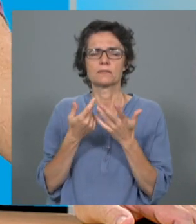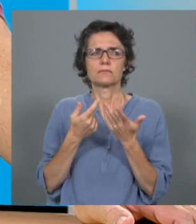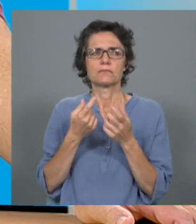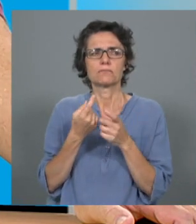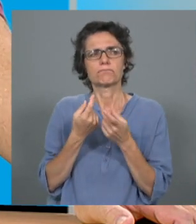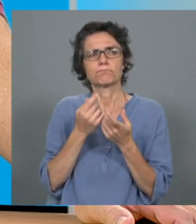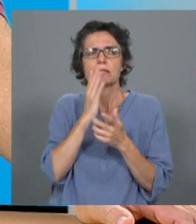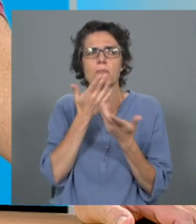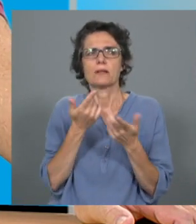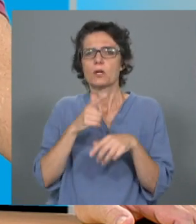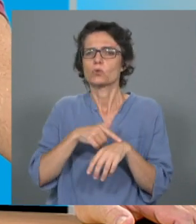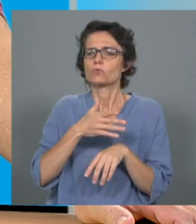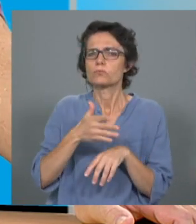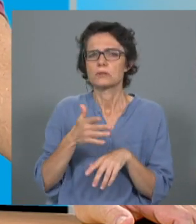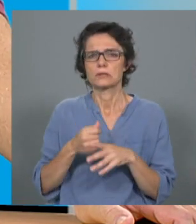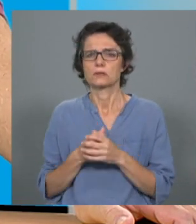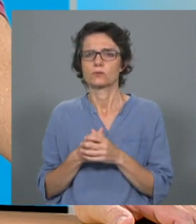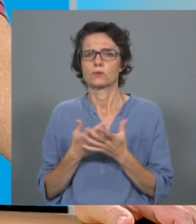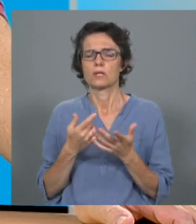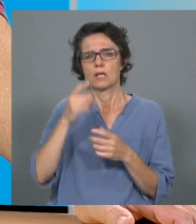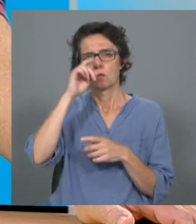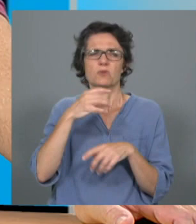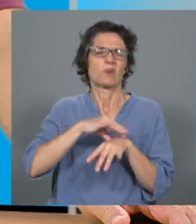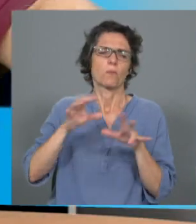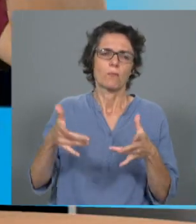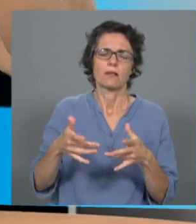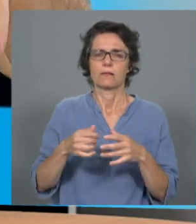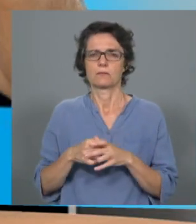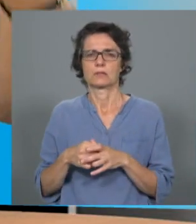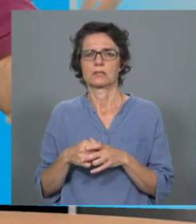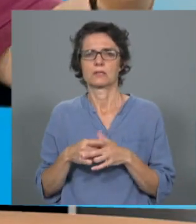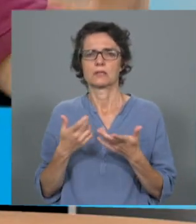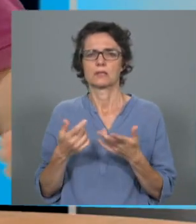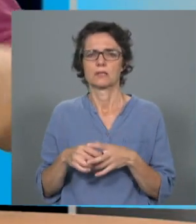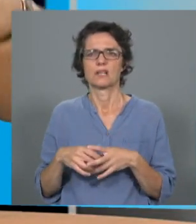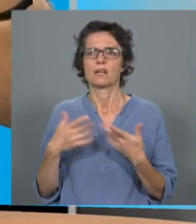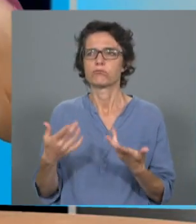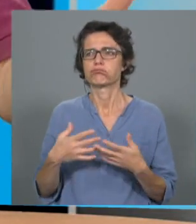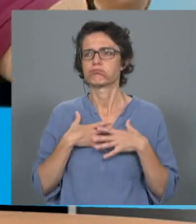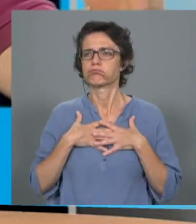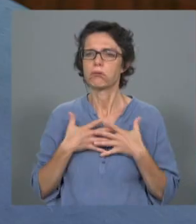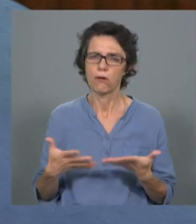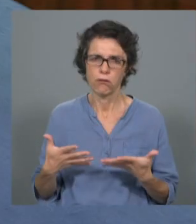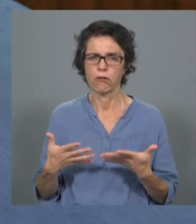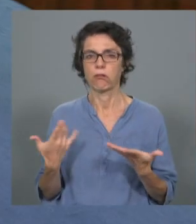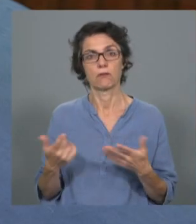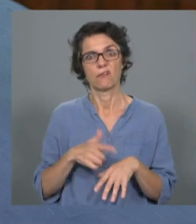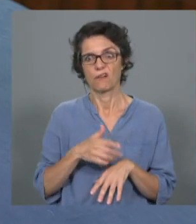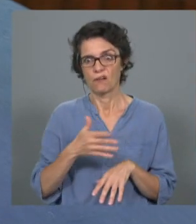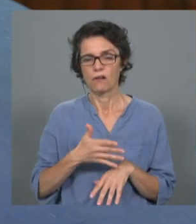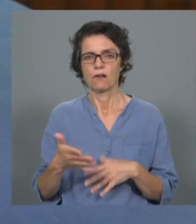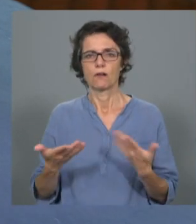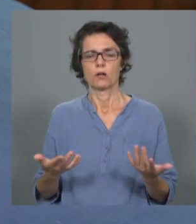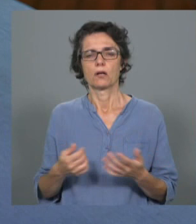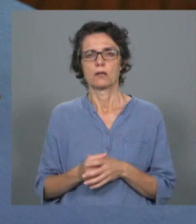viver, de muito prolongamento da pandemia, entre aspas, que chatice, já estamos fartos disto, não é? Já